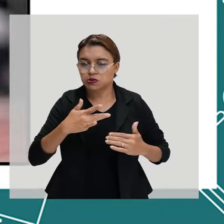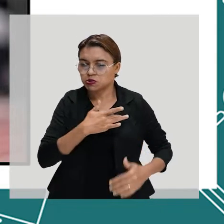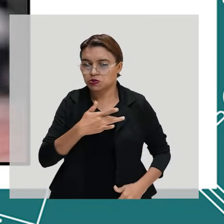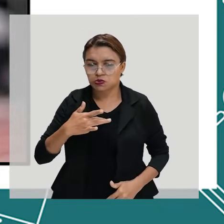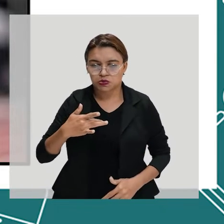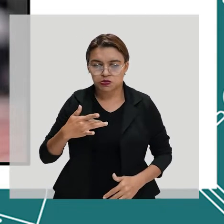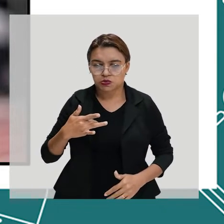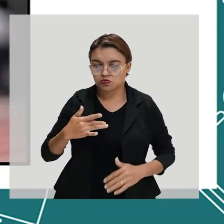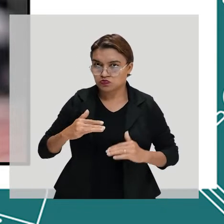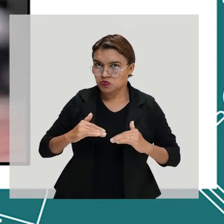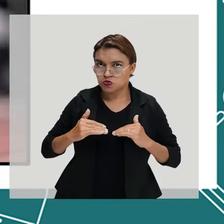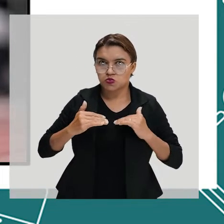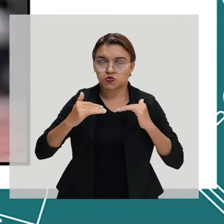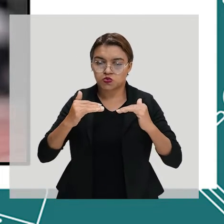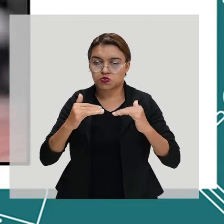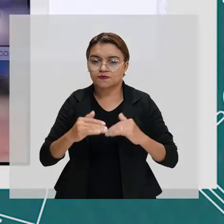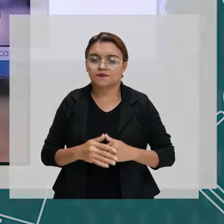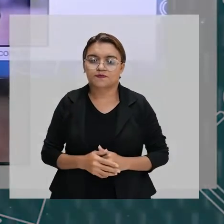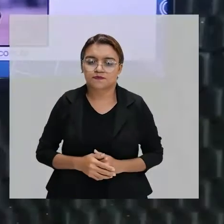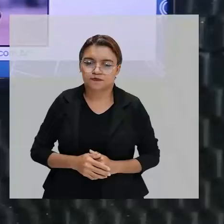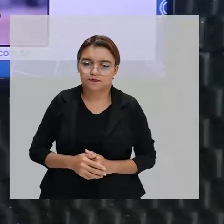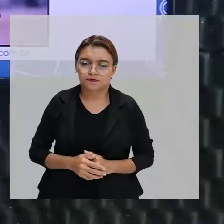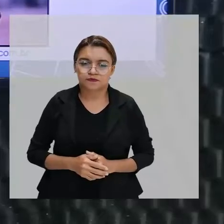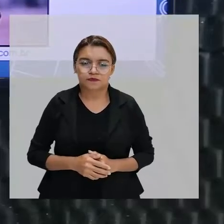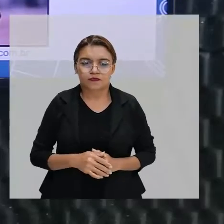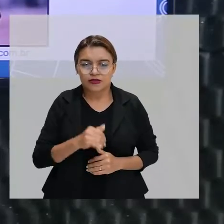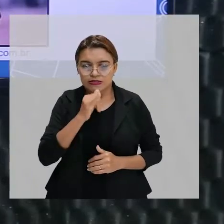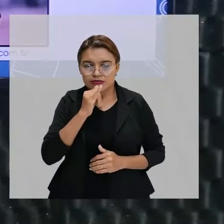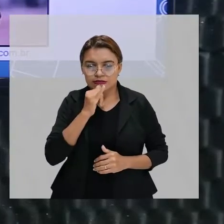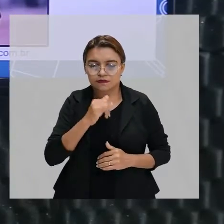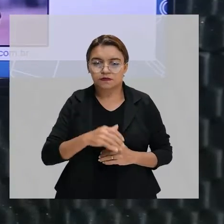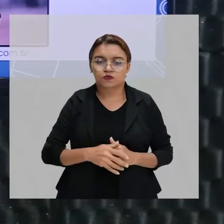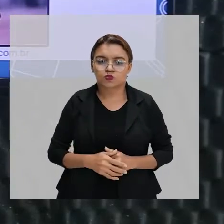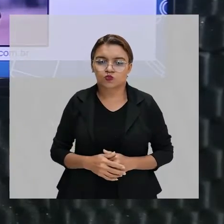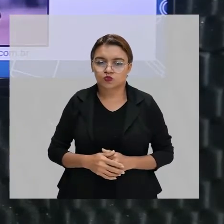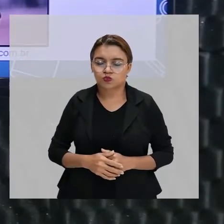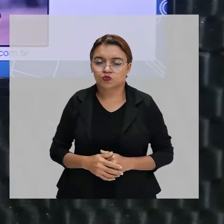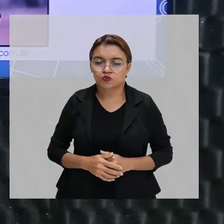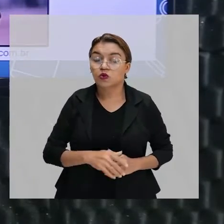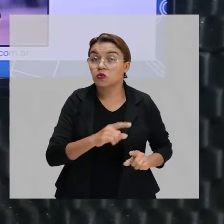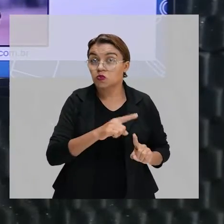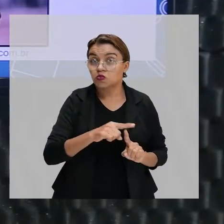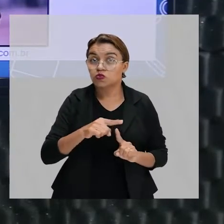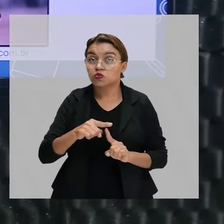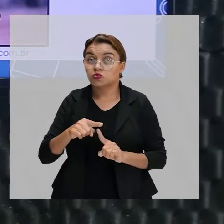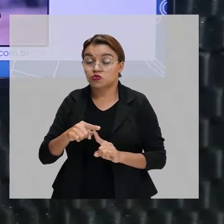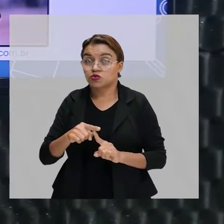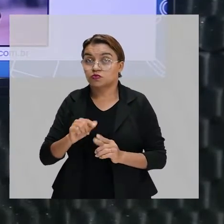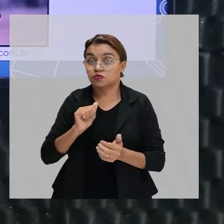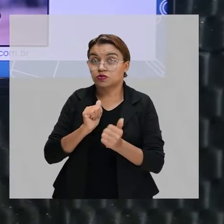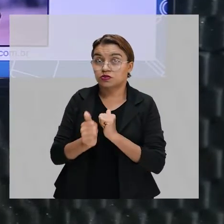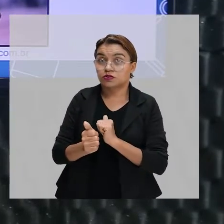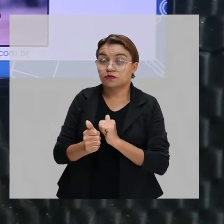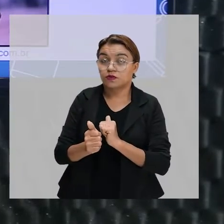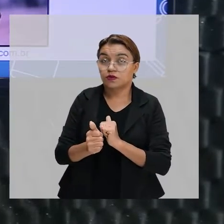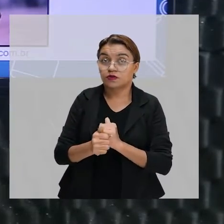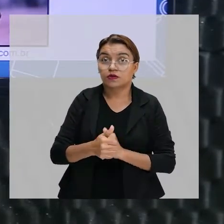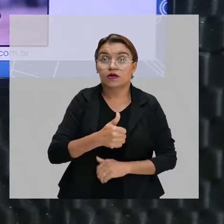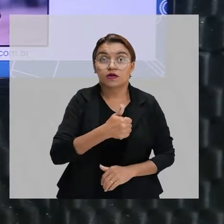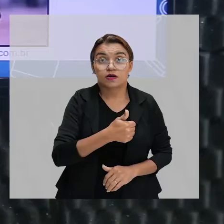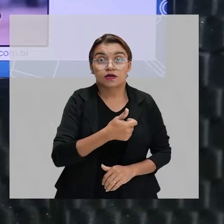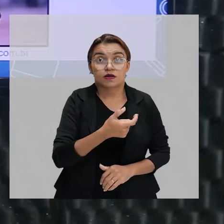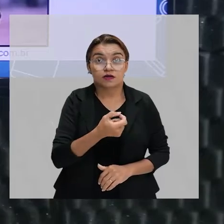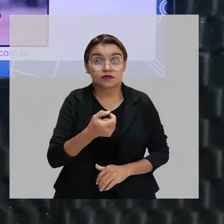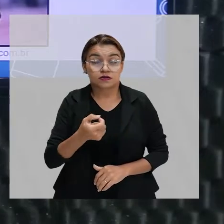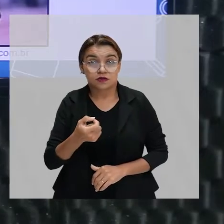performance alto rendimento Que isso fique bem claro aí eu peguei aqui uma modalidade esportiva por exemplo que ao 100 metros